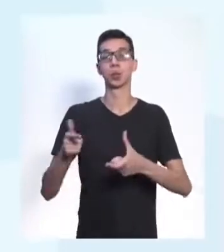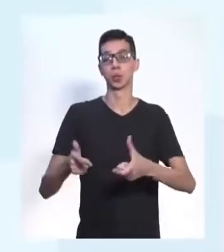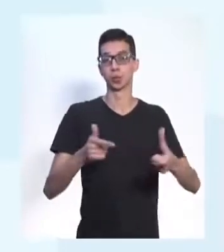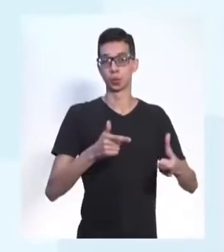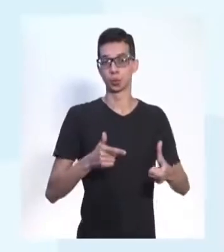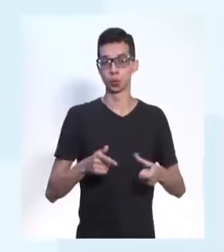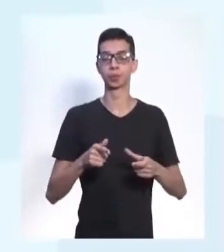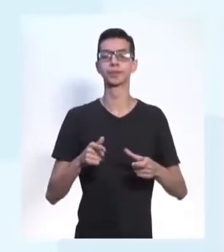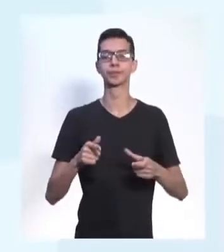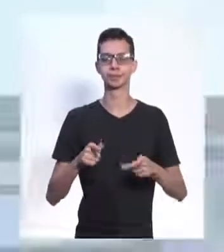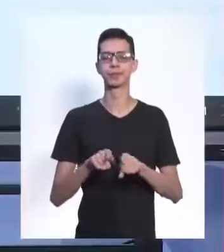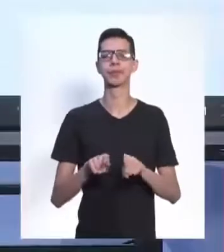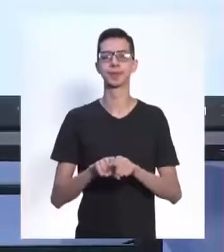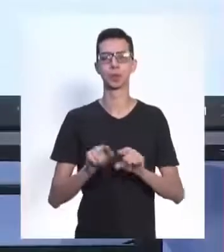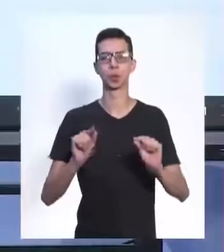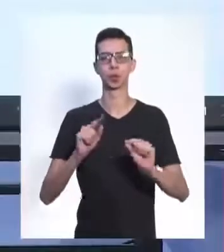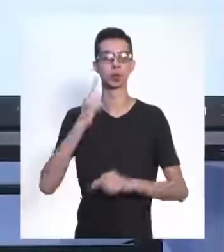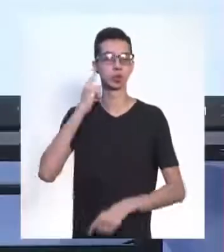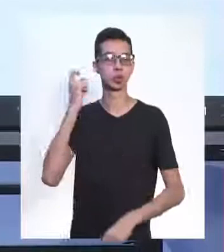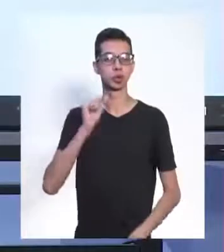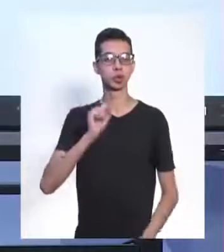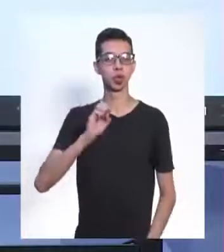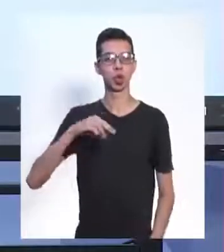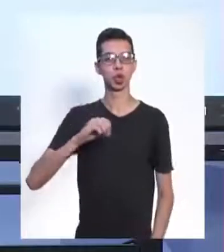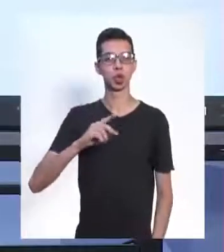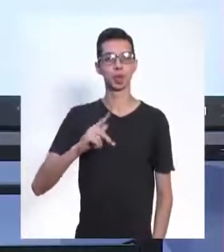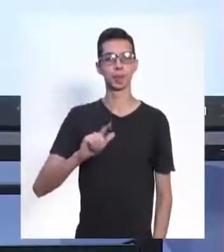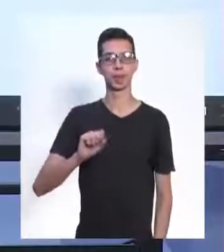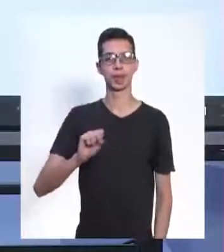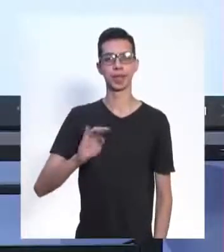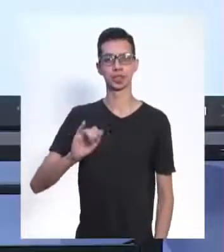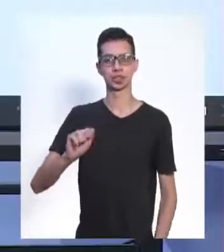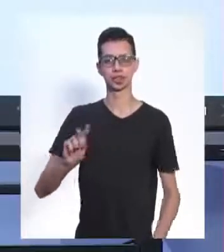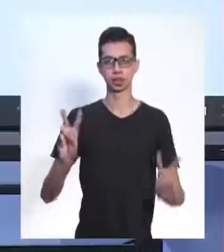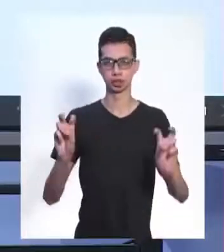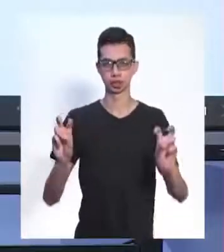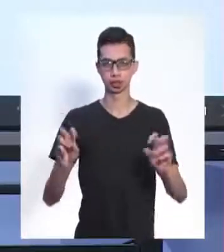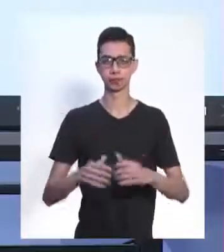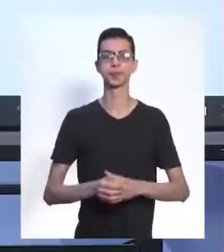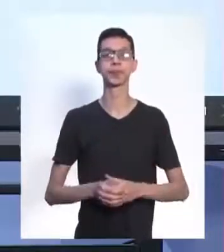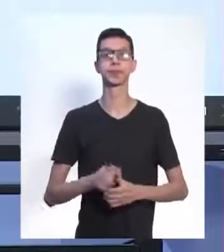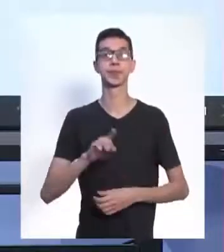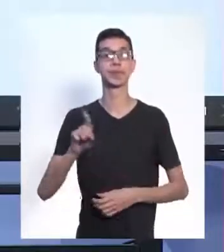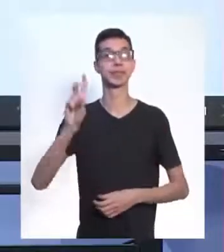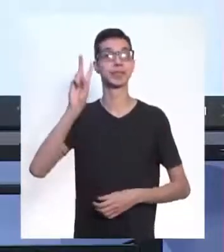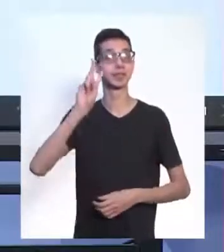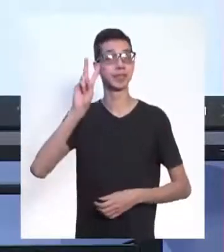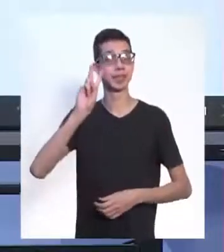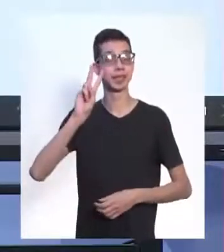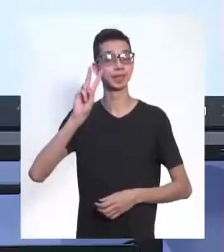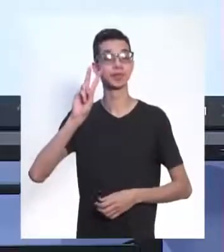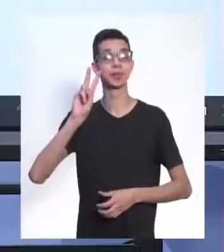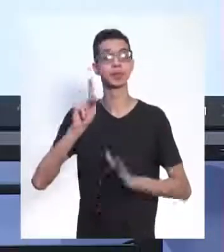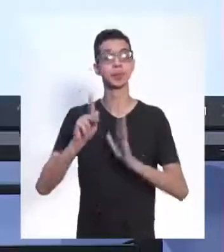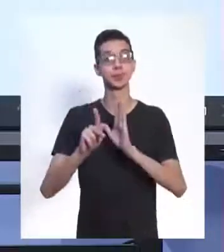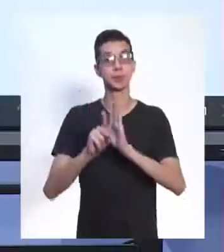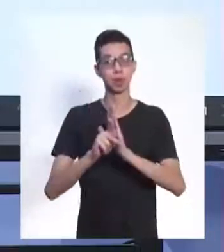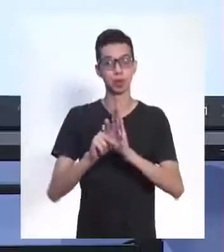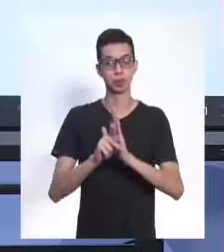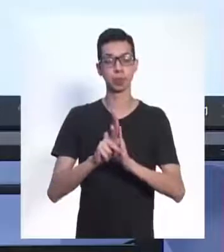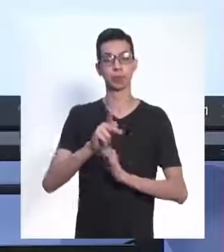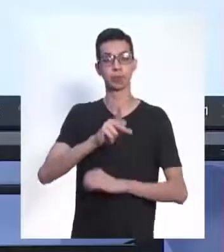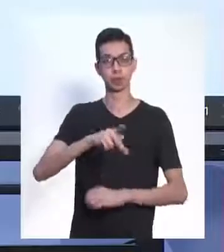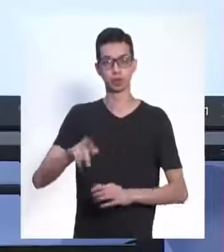vocabulários. Turma, lembrando que esse é um recorte do caderno do professor e do aluno, que a gente pode